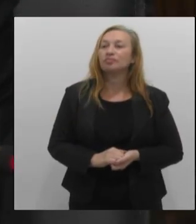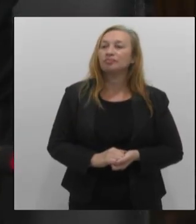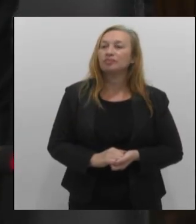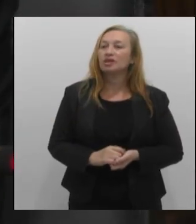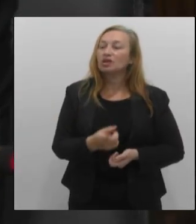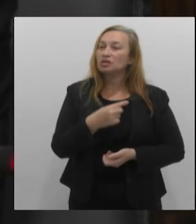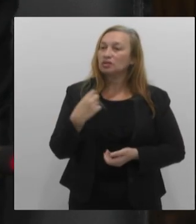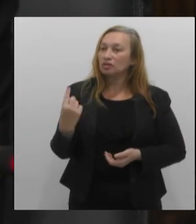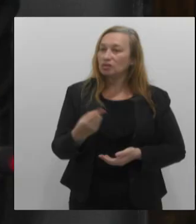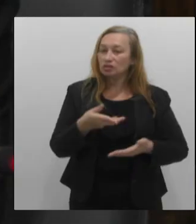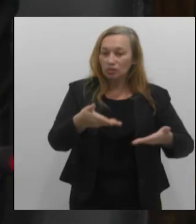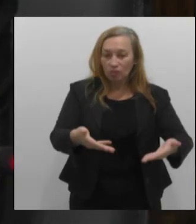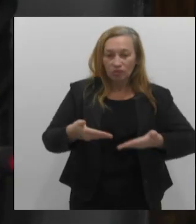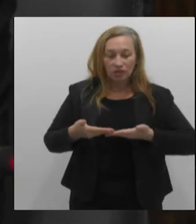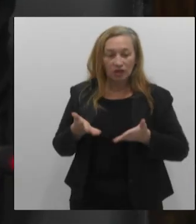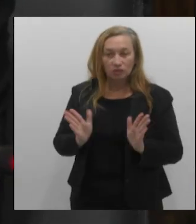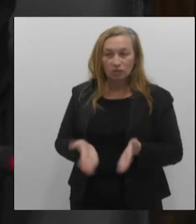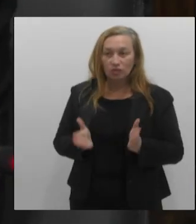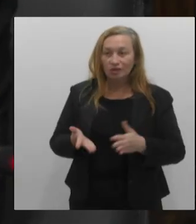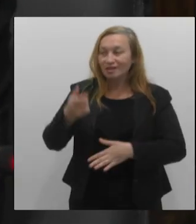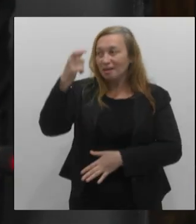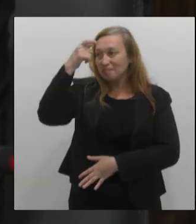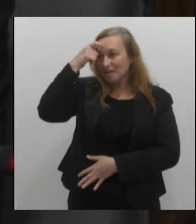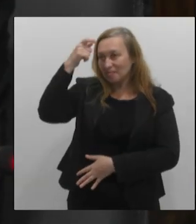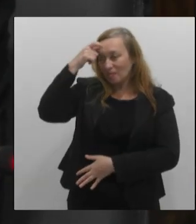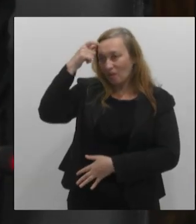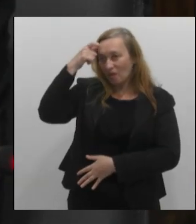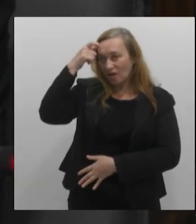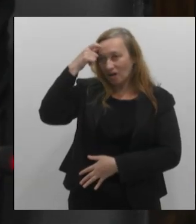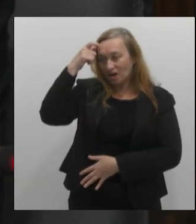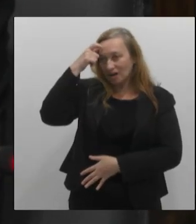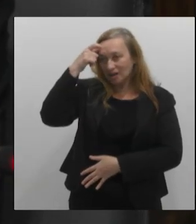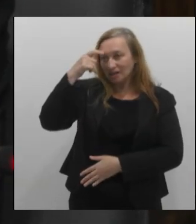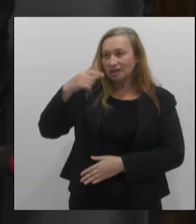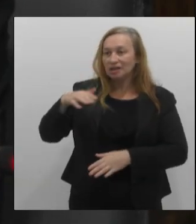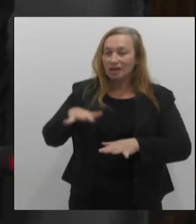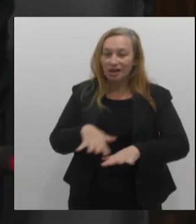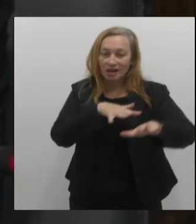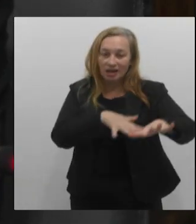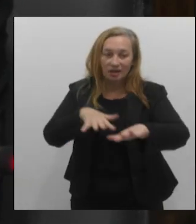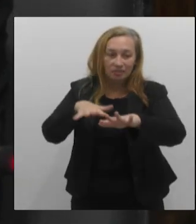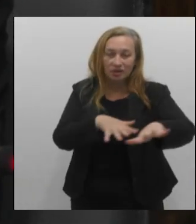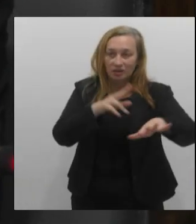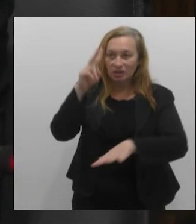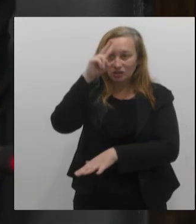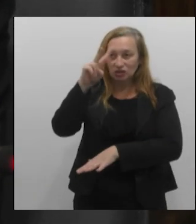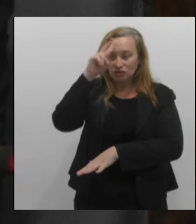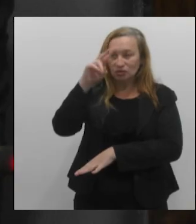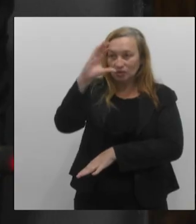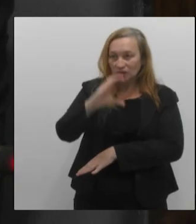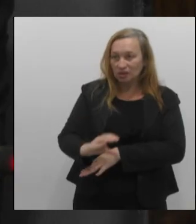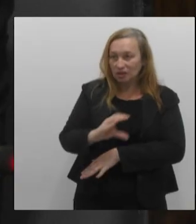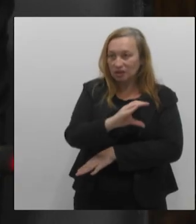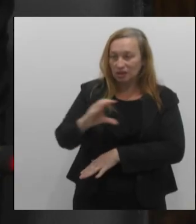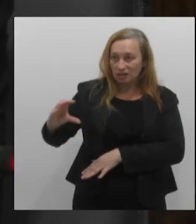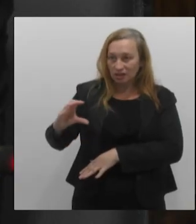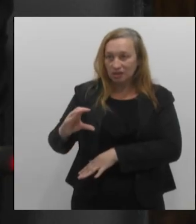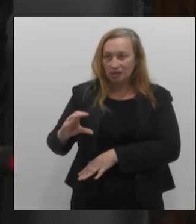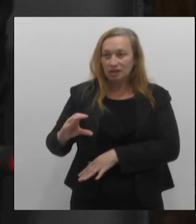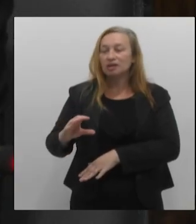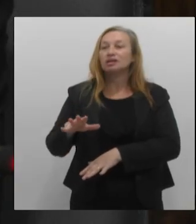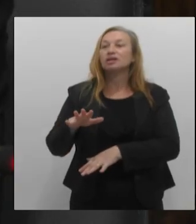Somos convocados hoje a fazer memória da caminhada histórica da nossa Arquidiocese de São Sebastião do Rio de